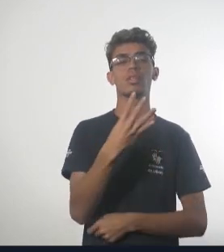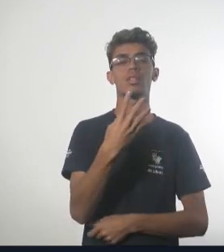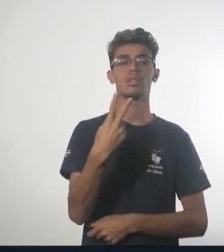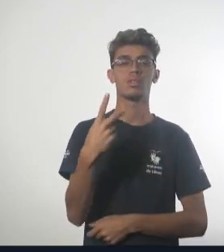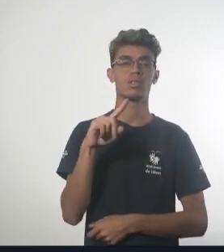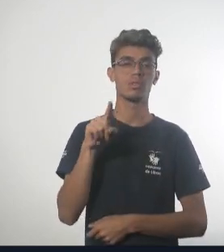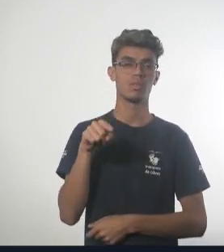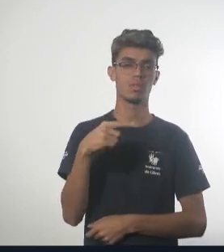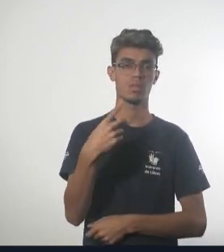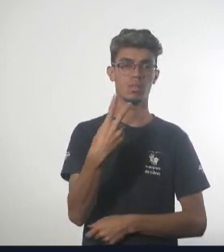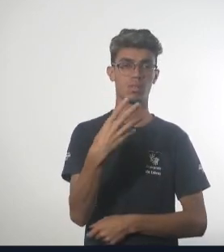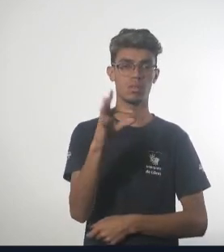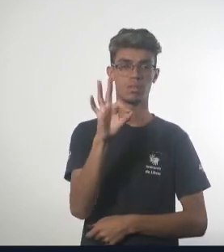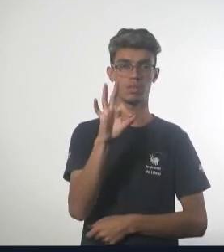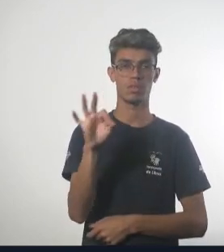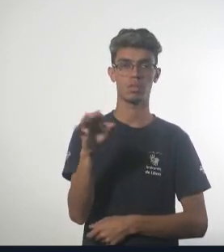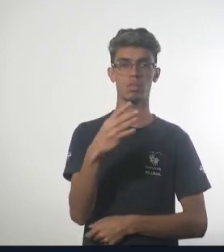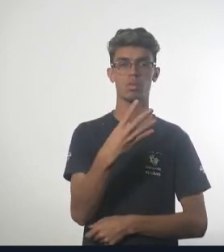42,2%. Então,